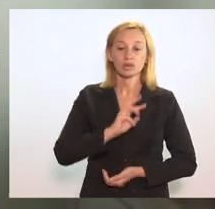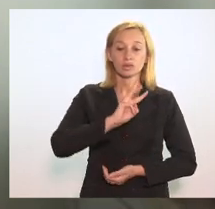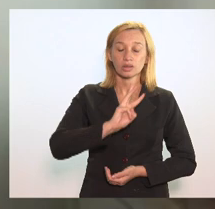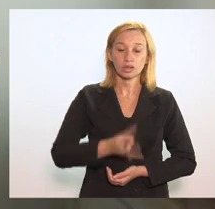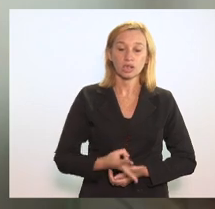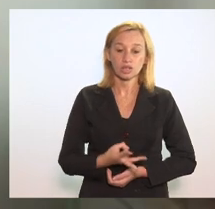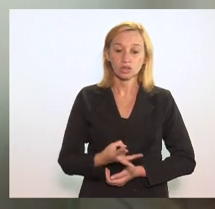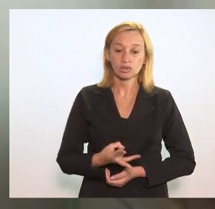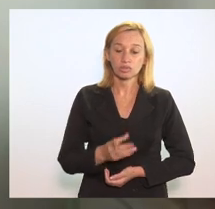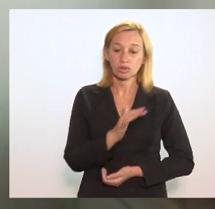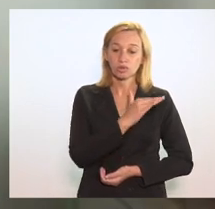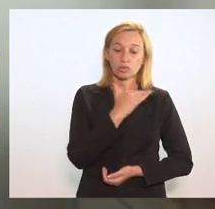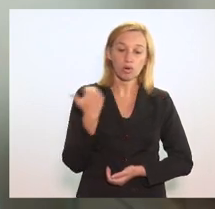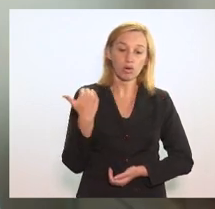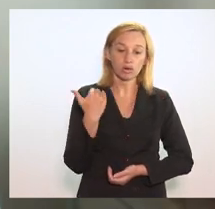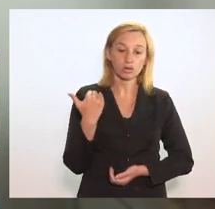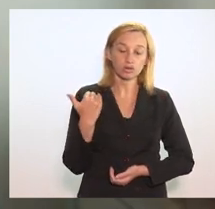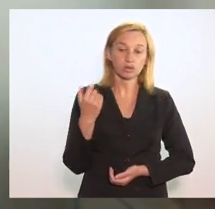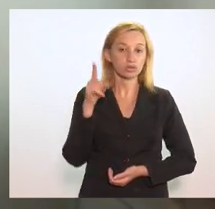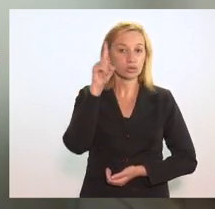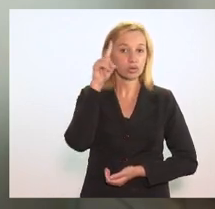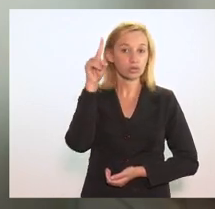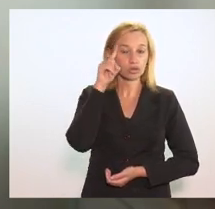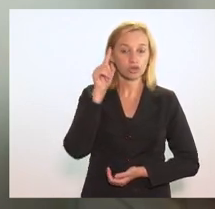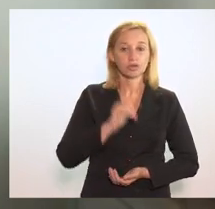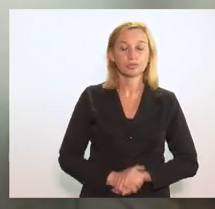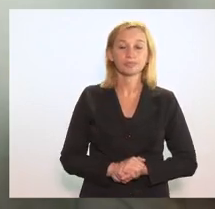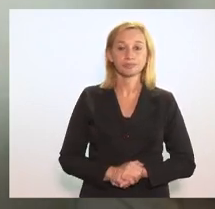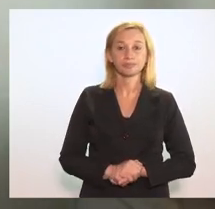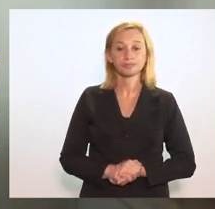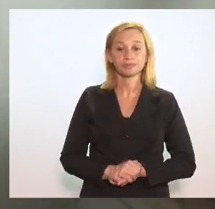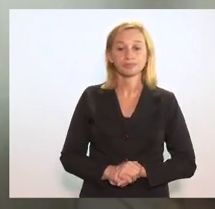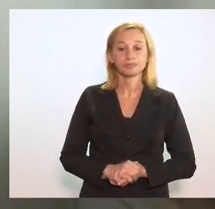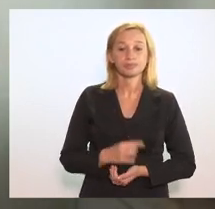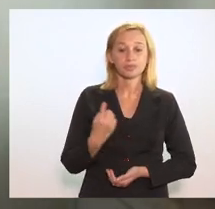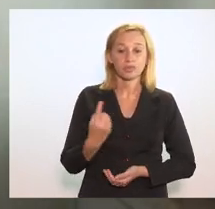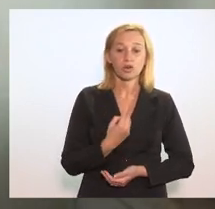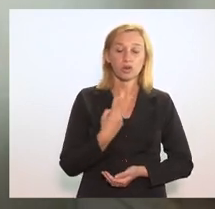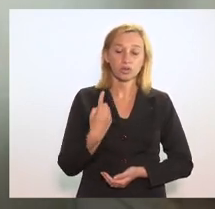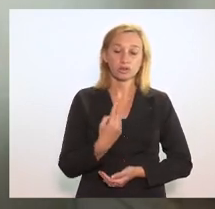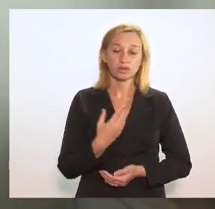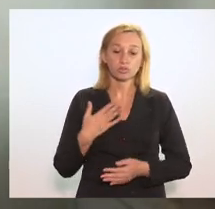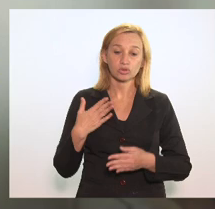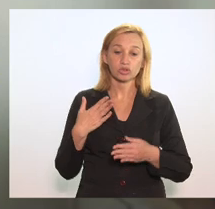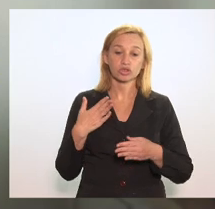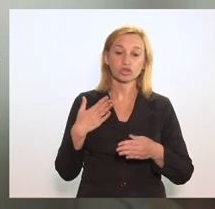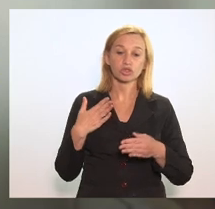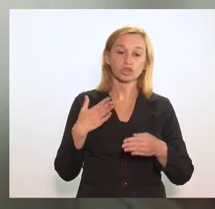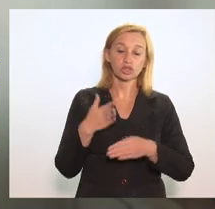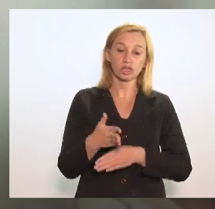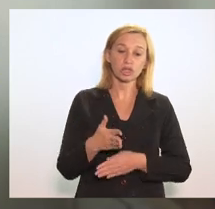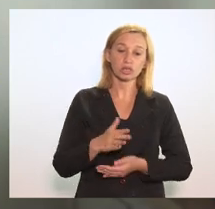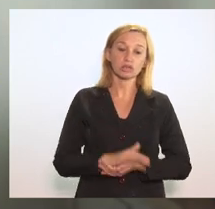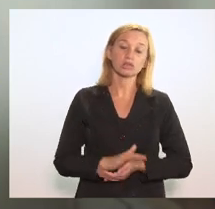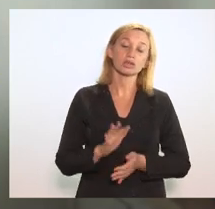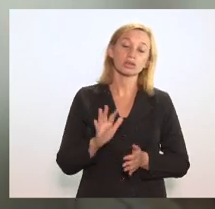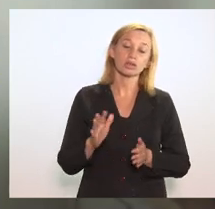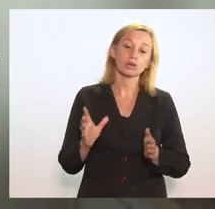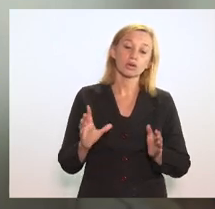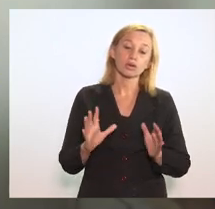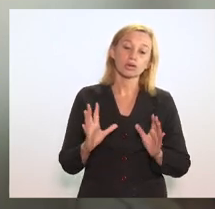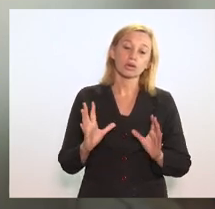mil óbitos diários. Estamos atingindo o patamar